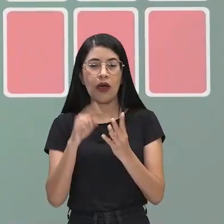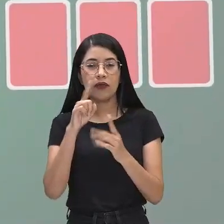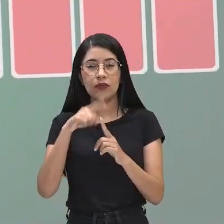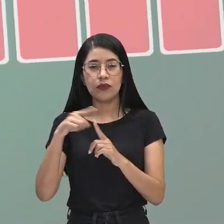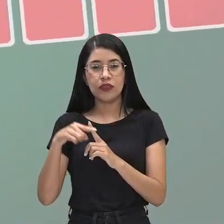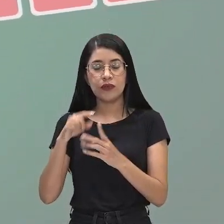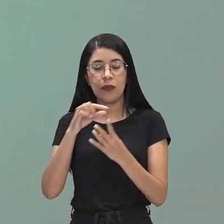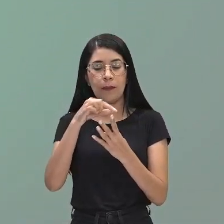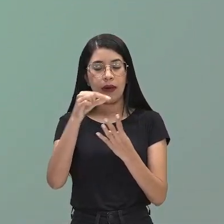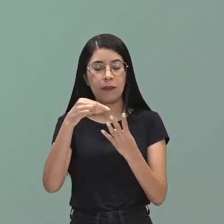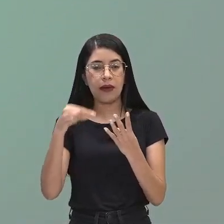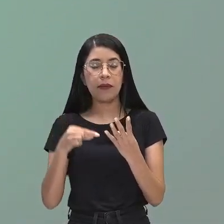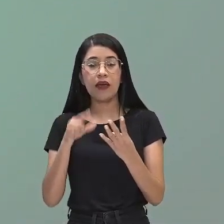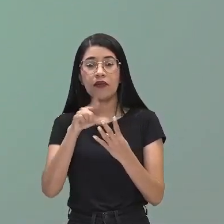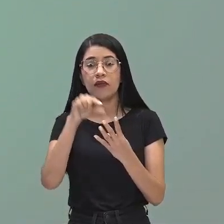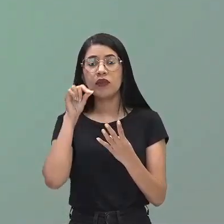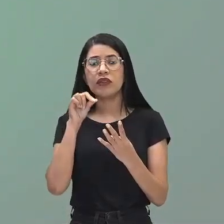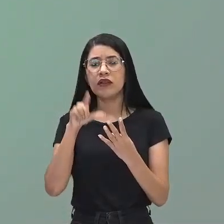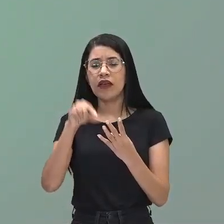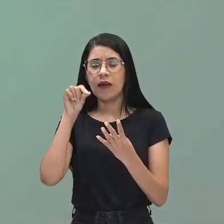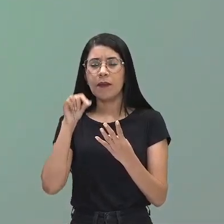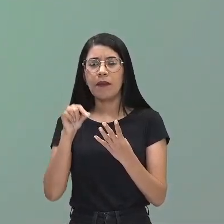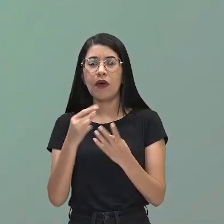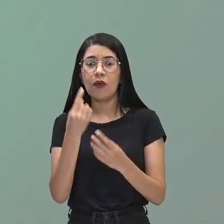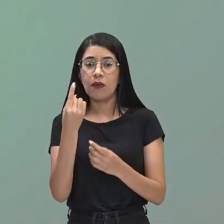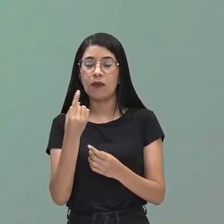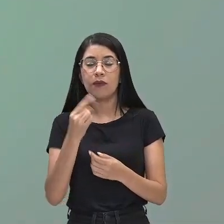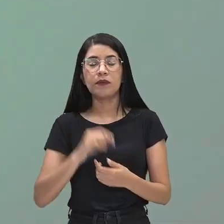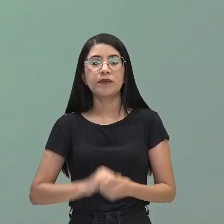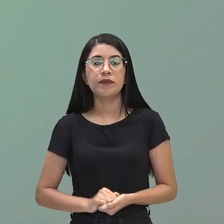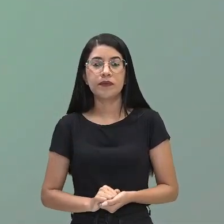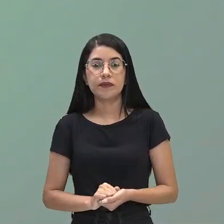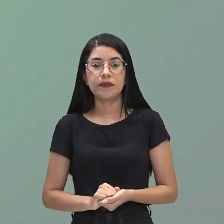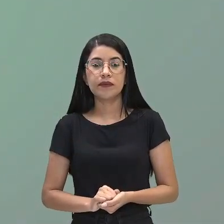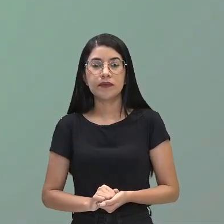cartas cada, foi escolhido, ao acaso, uma carta.